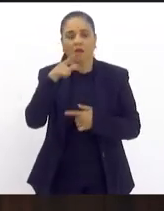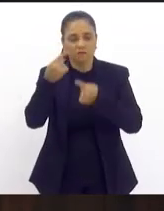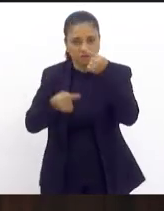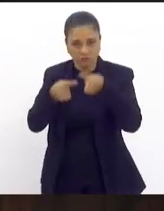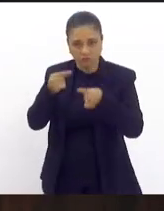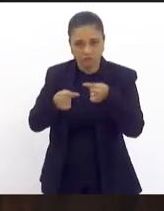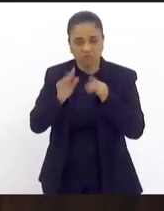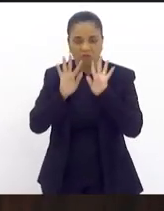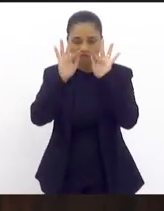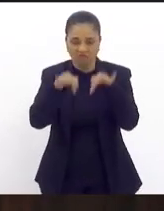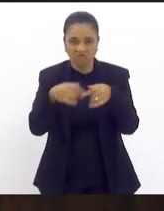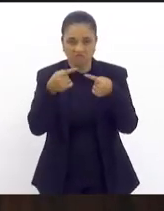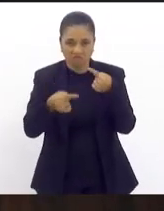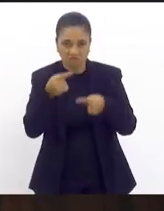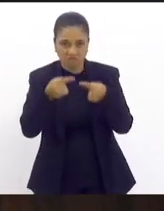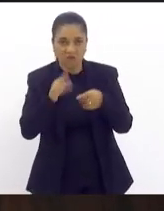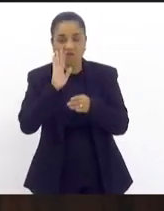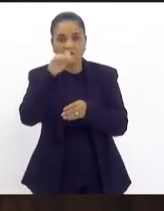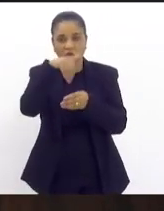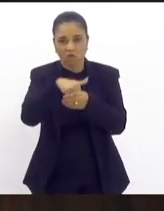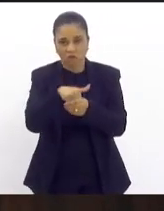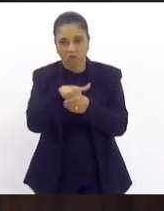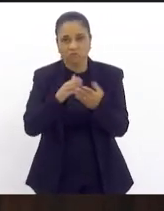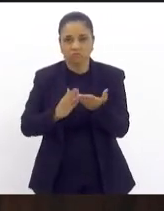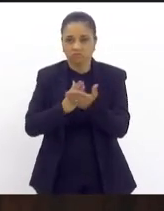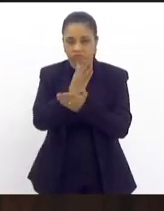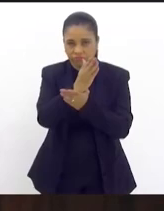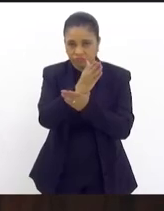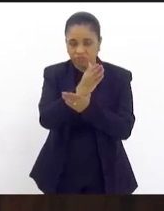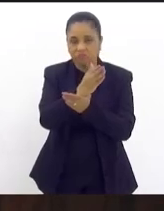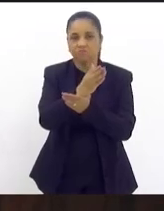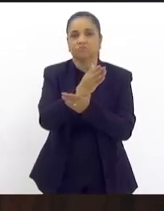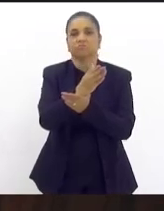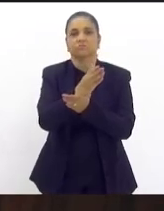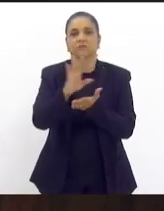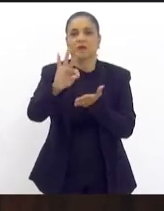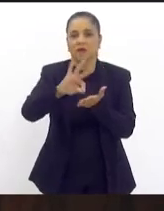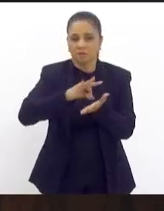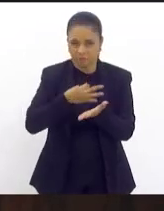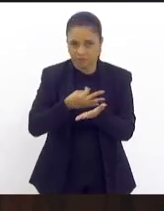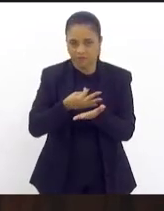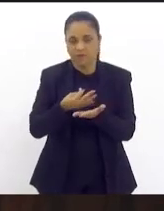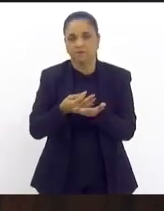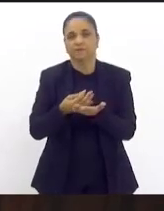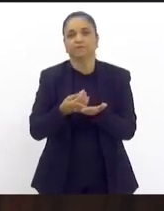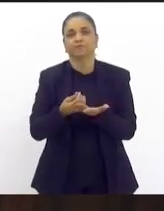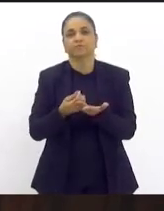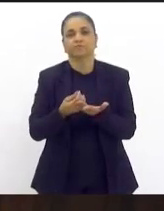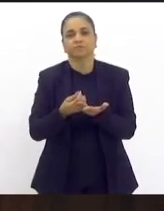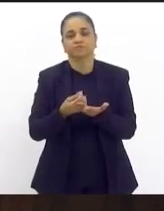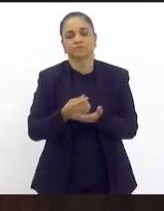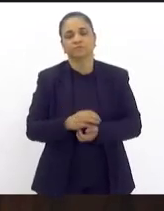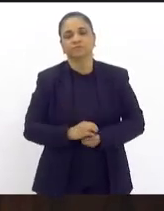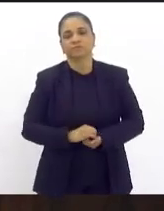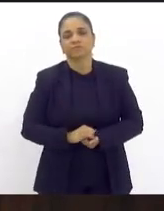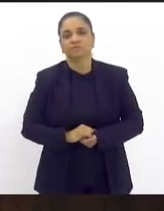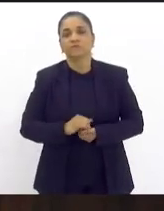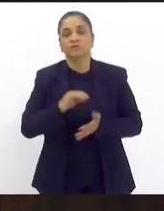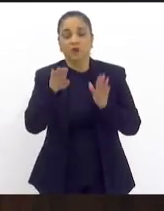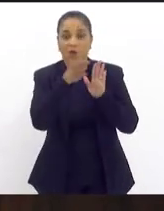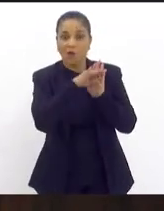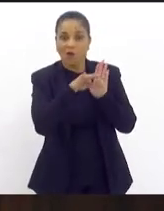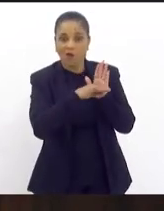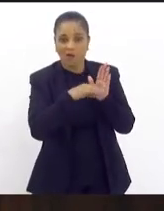encerrada a discussão. Em votação, os senhores que aprovam, mandem-se como estão. Aprovado, vai autógrafo. Pela ordem,